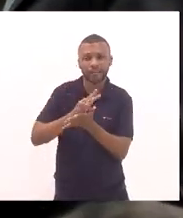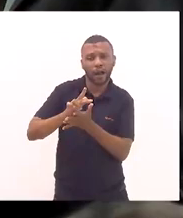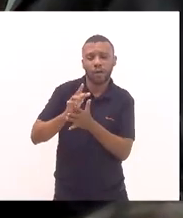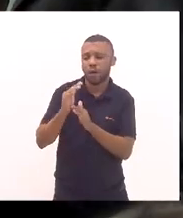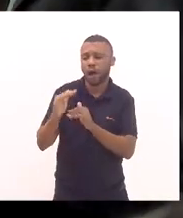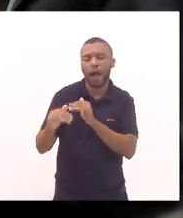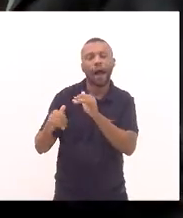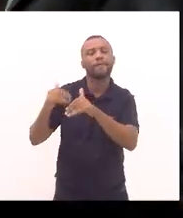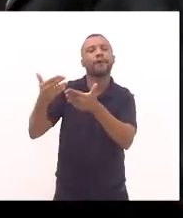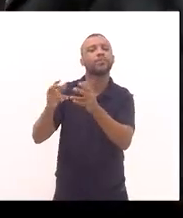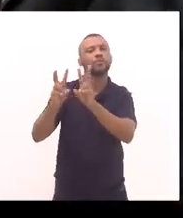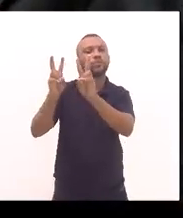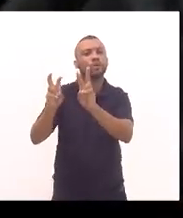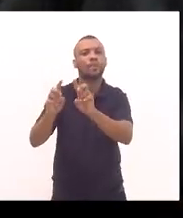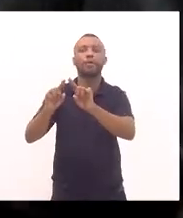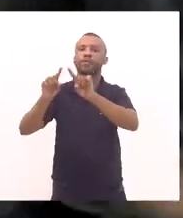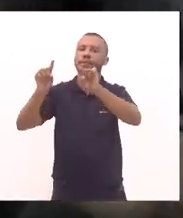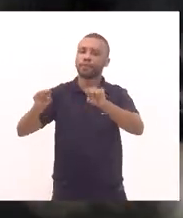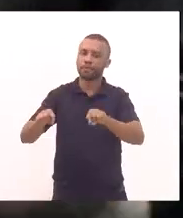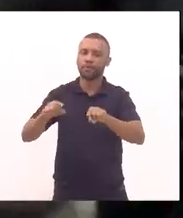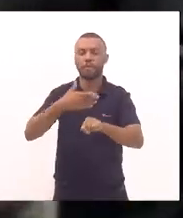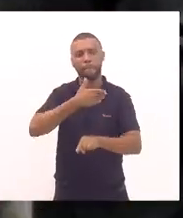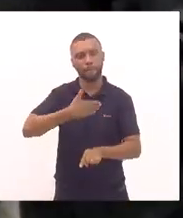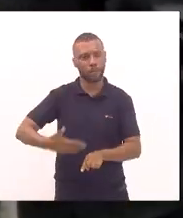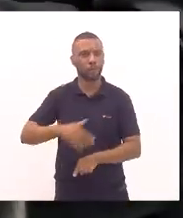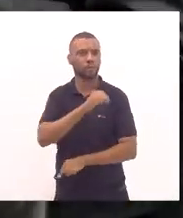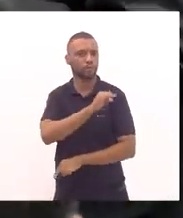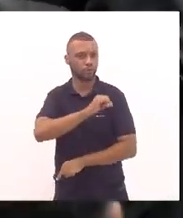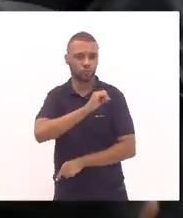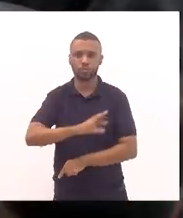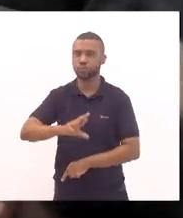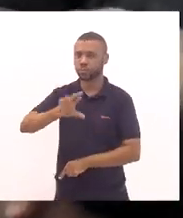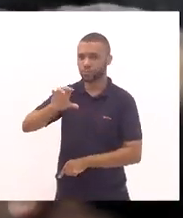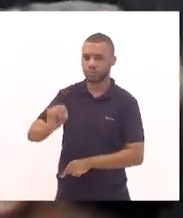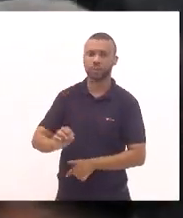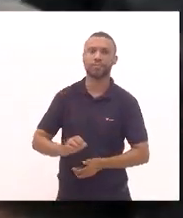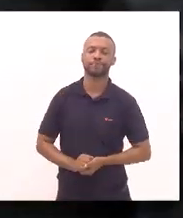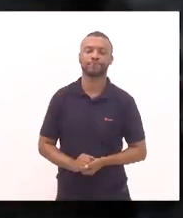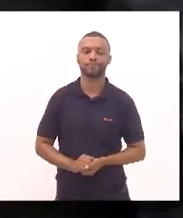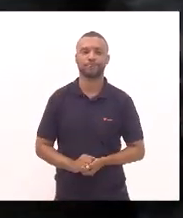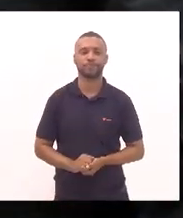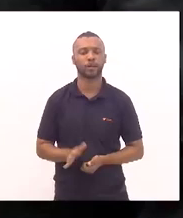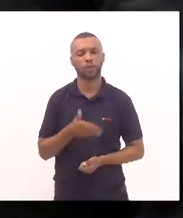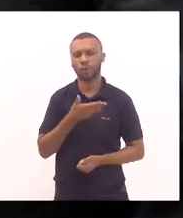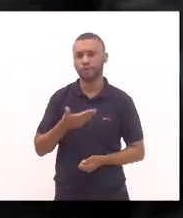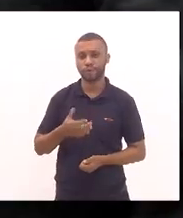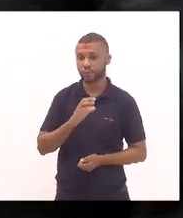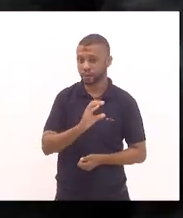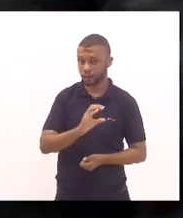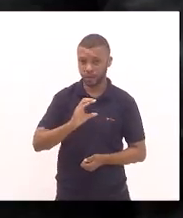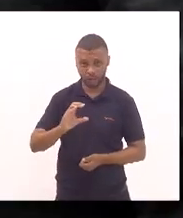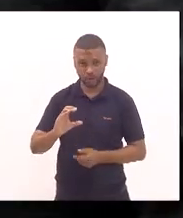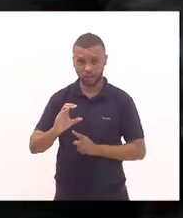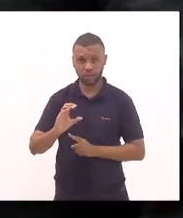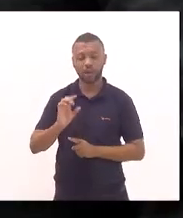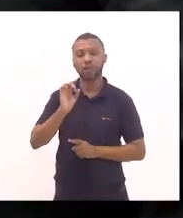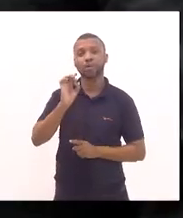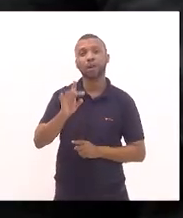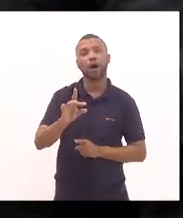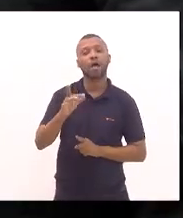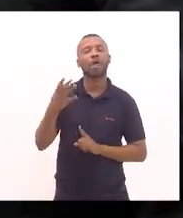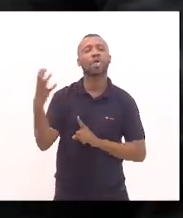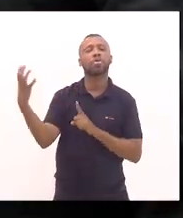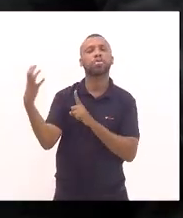relação aos servidores e servidoras públicas do Estado do Rio de Janeiro. O governo Cláudio Castro, apenas sob